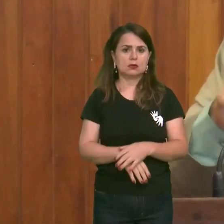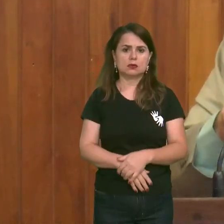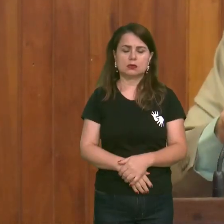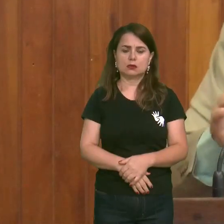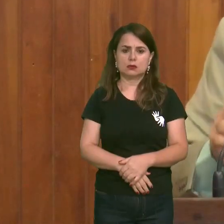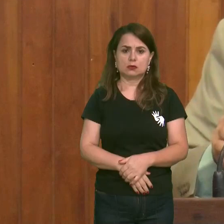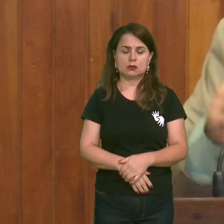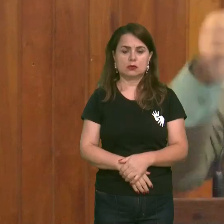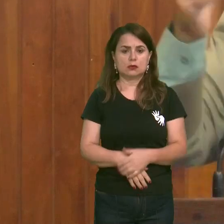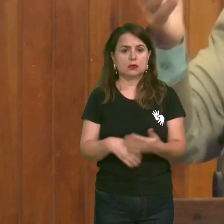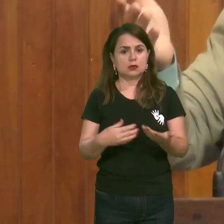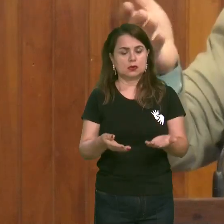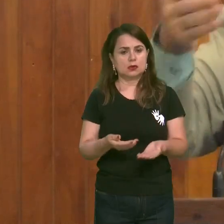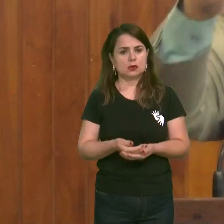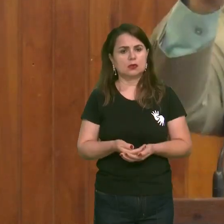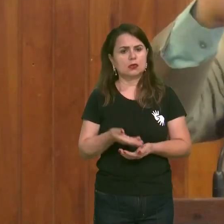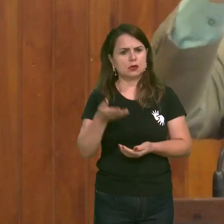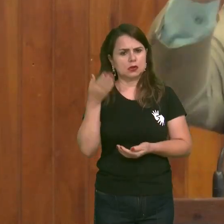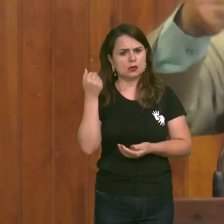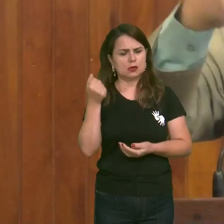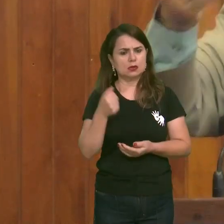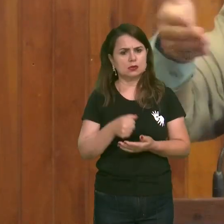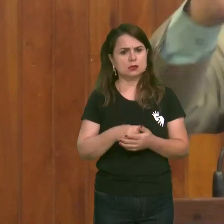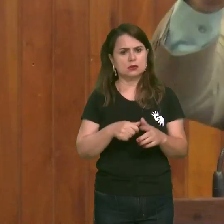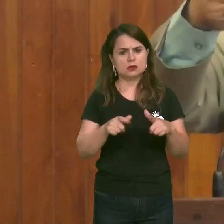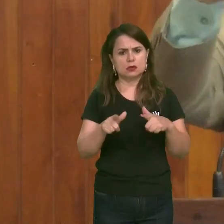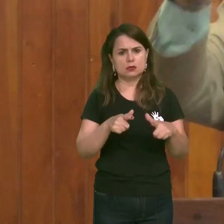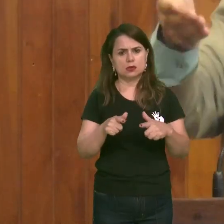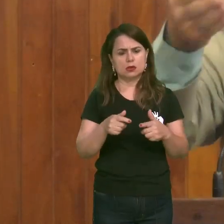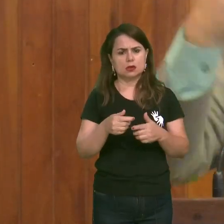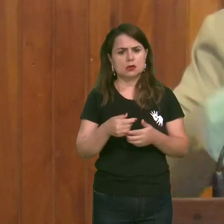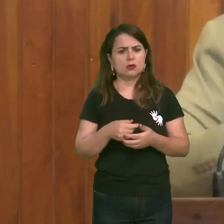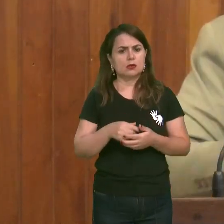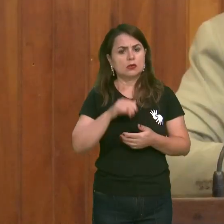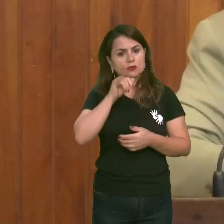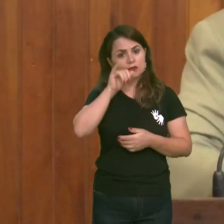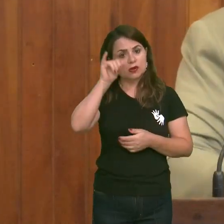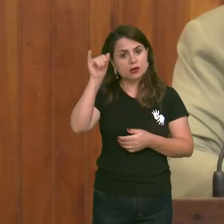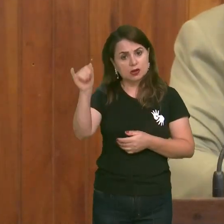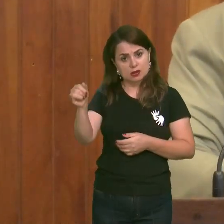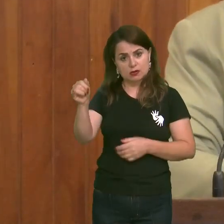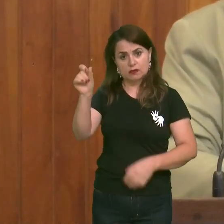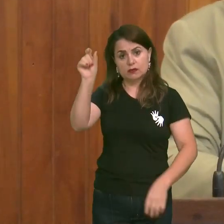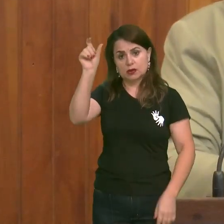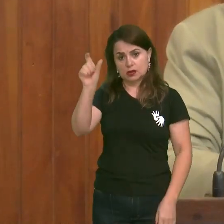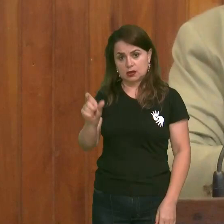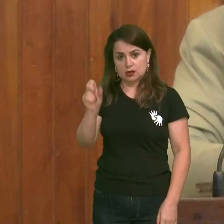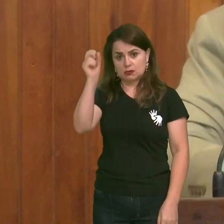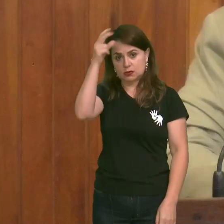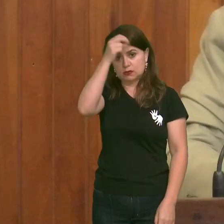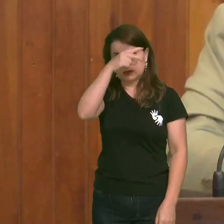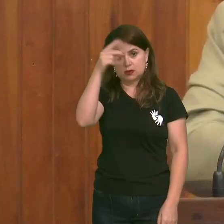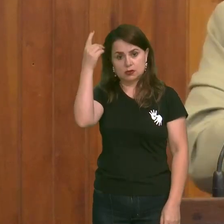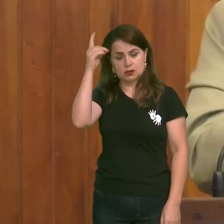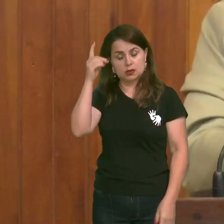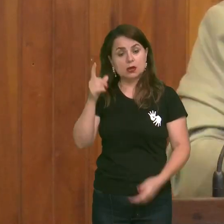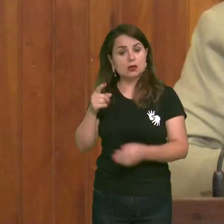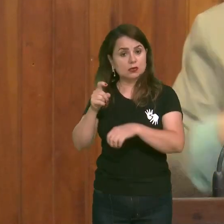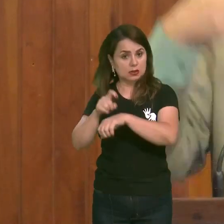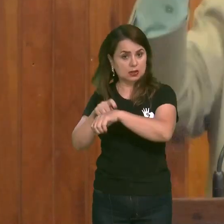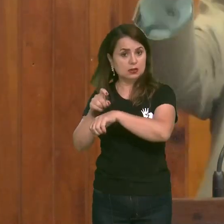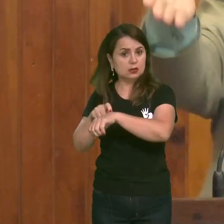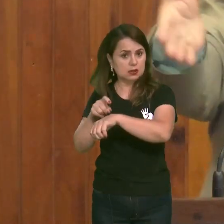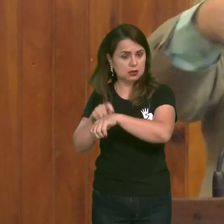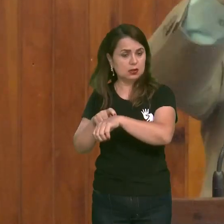eu no início desse mandato eu falava eu mandava recado para enfrentar tempo Ainda há Tempo Ainda há Tempo Agora